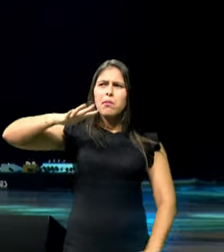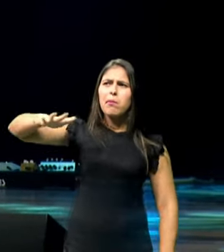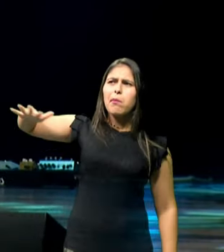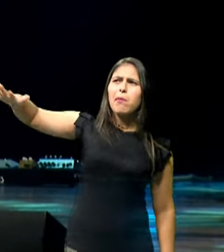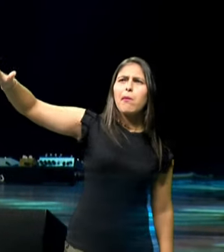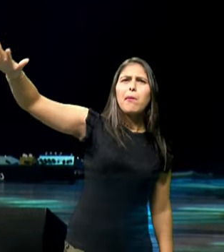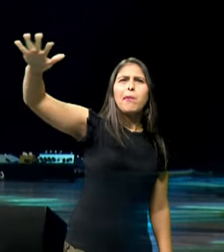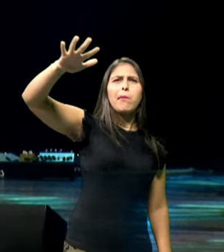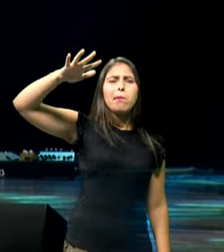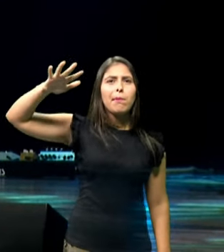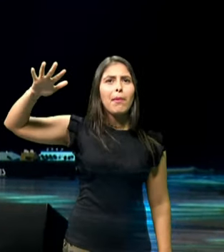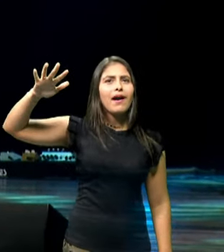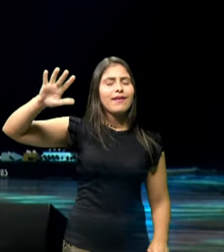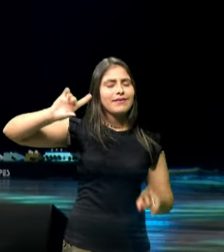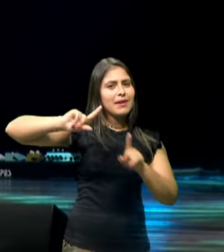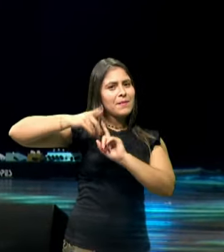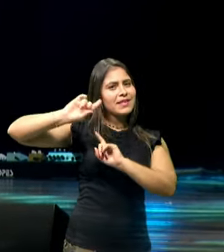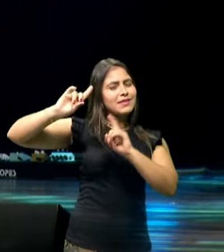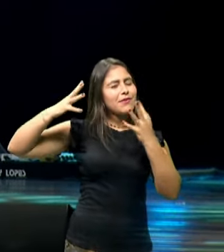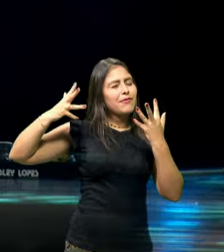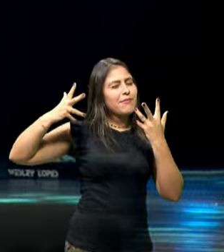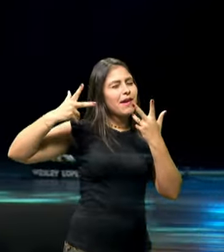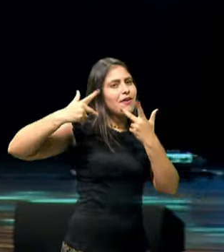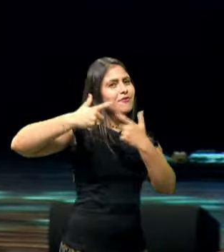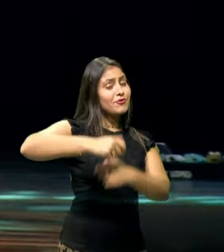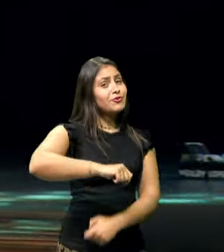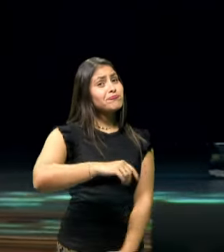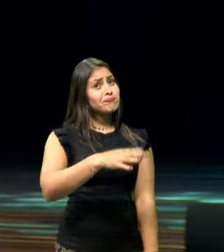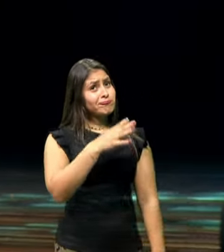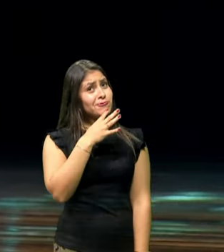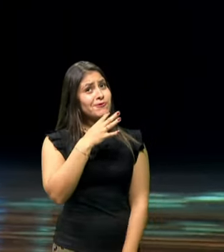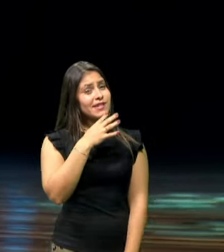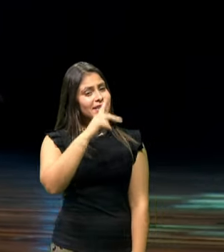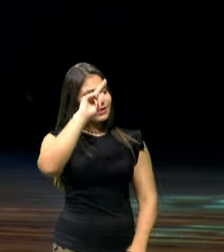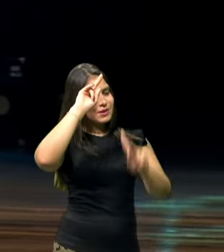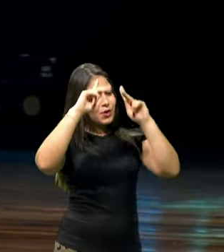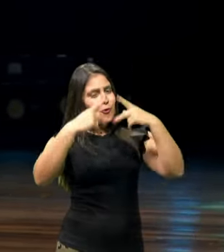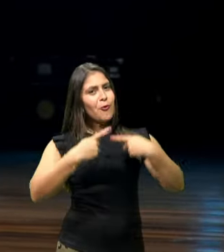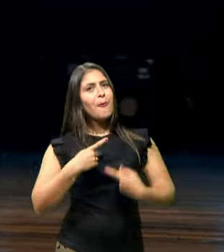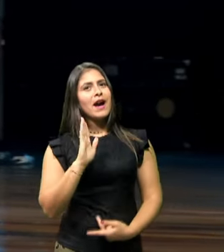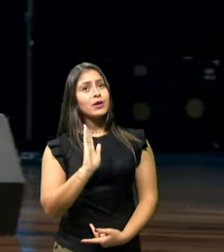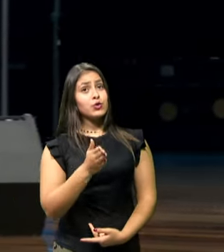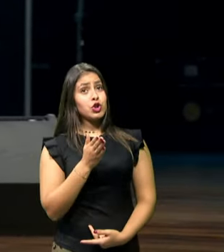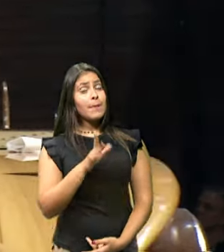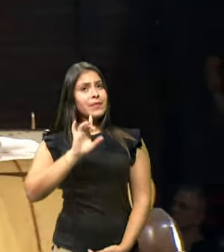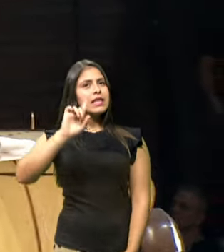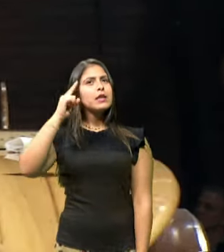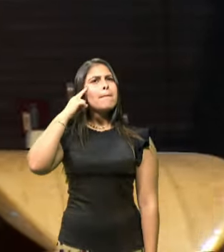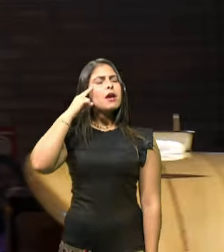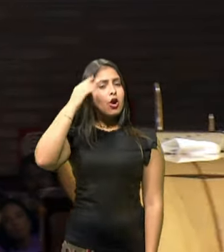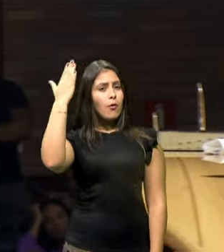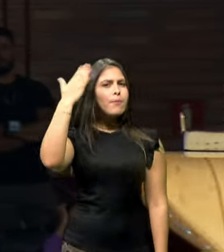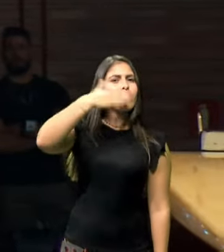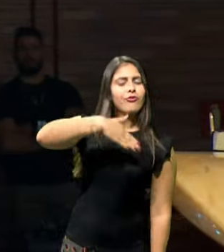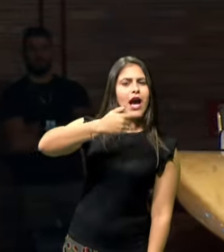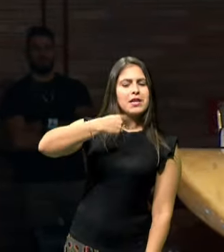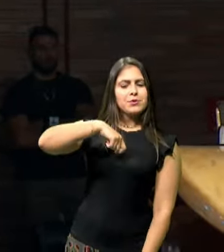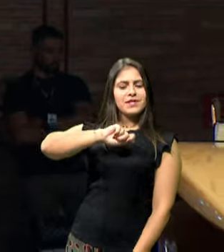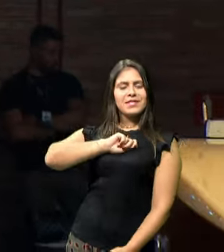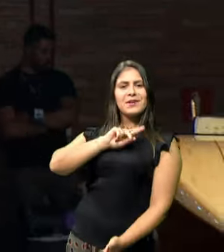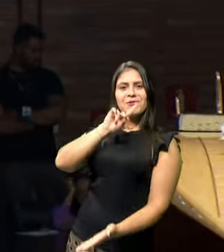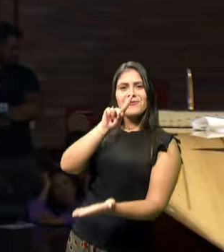Deus é tão incrível que conhece o que é o ser humano. Então, ele diz assim, eu vou provar que eu sou a verdade.